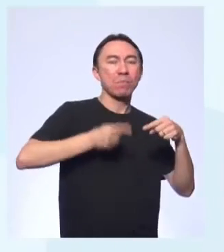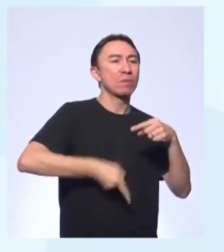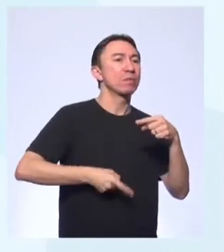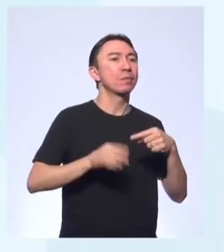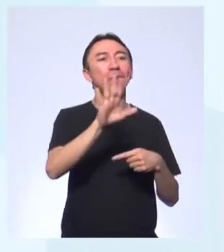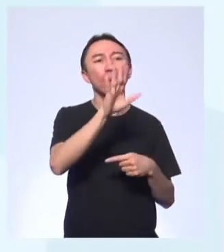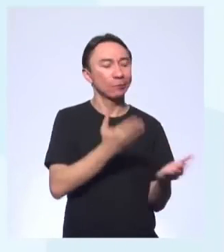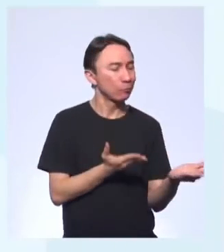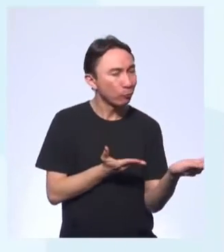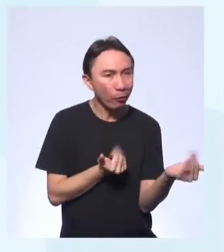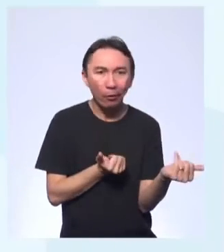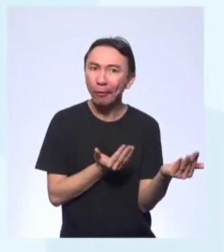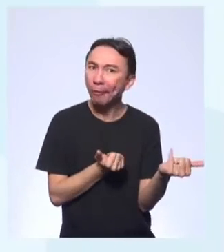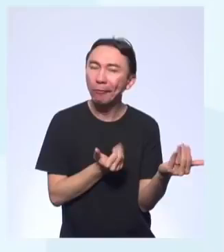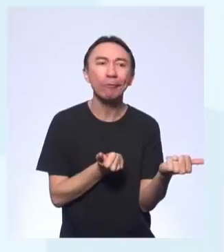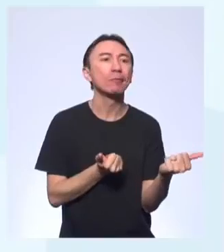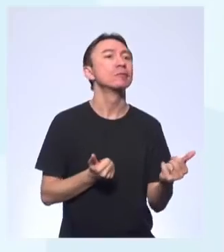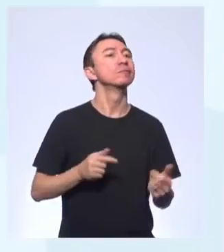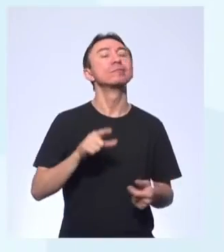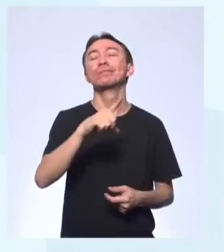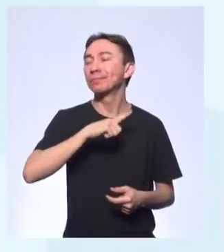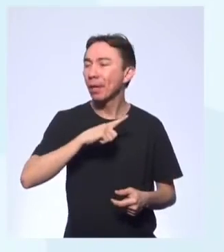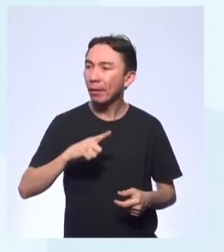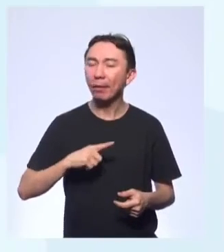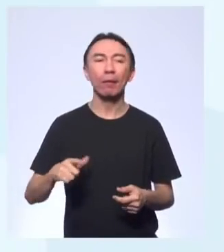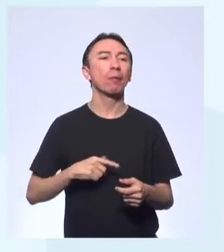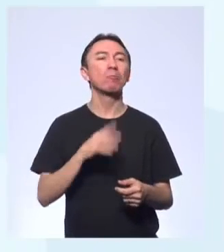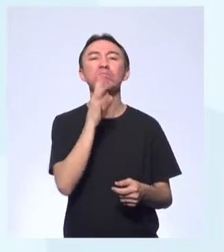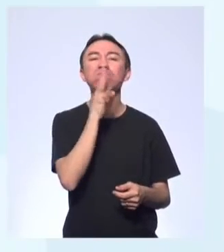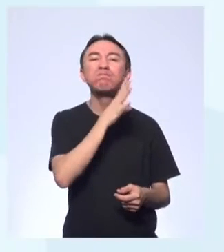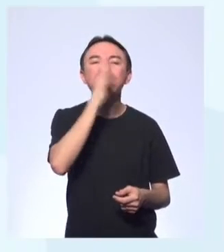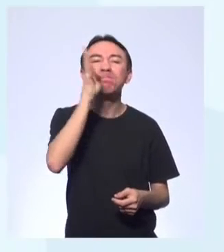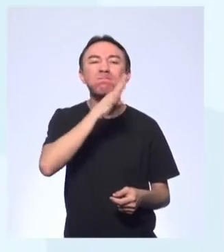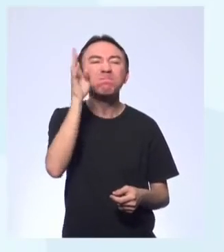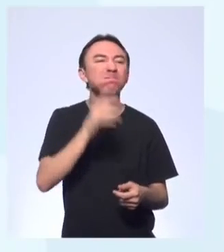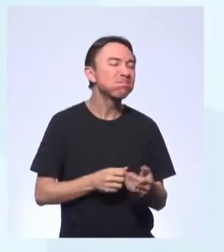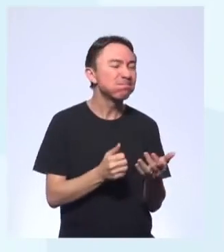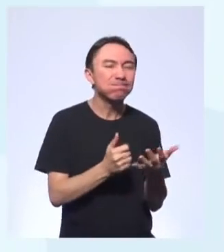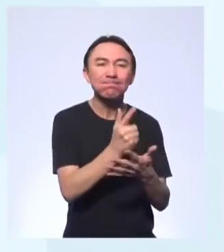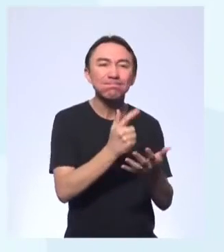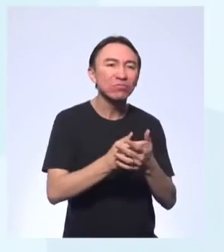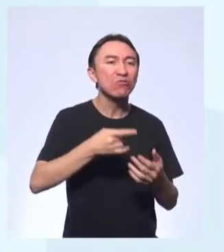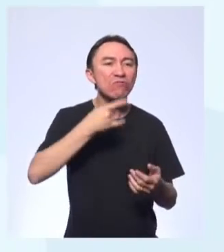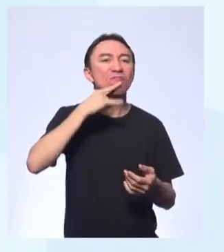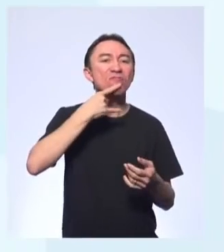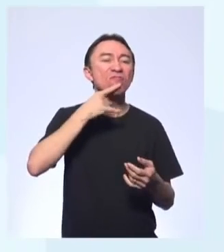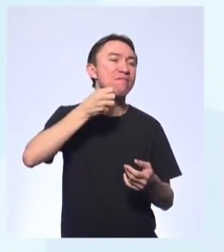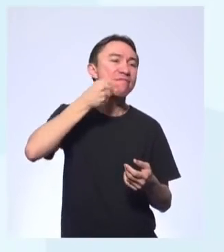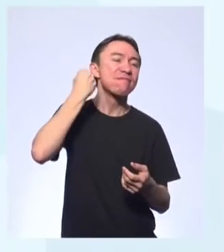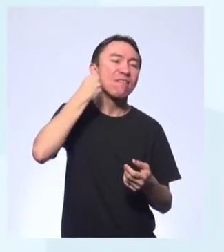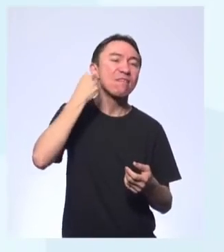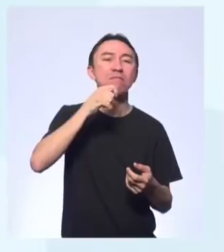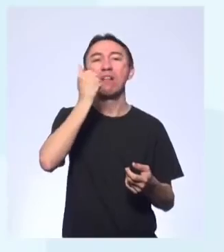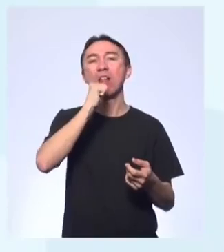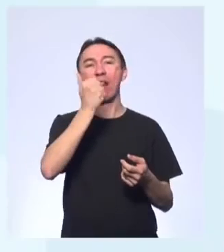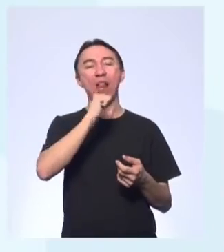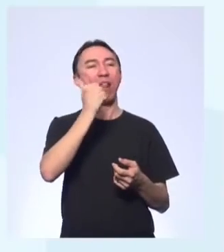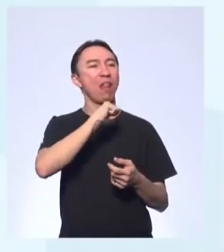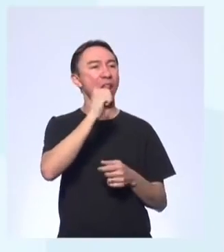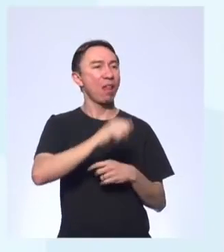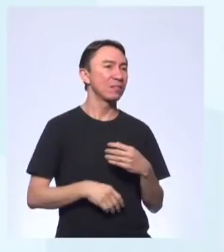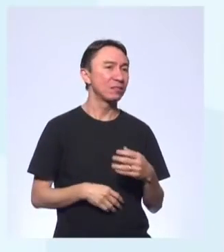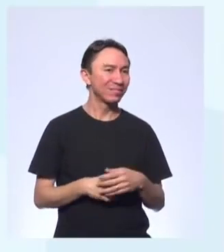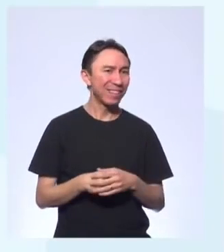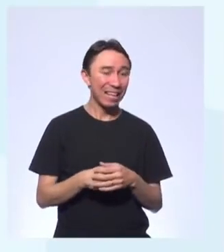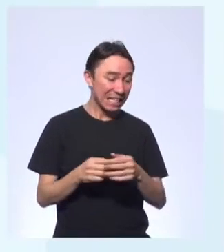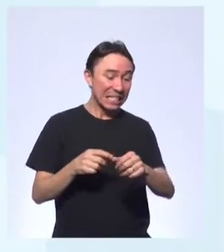Tá? Consumir álcool numa idade muito precoce faz com que o indivíduo ele se torne